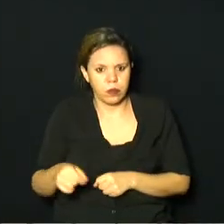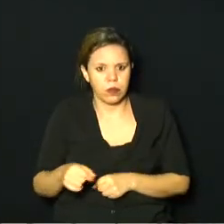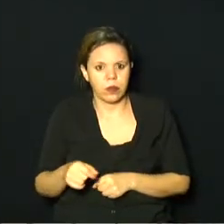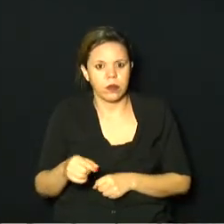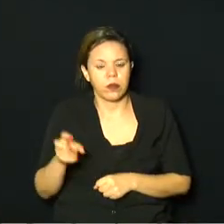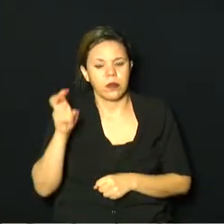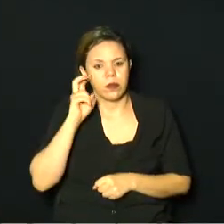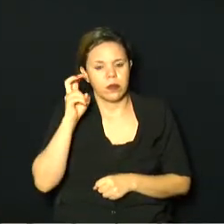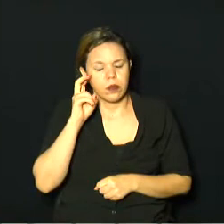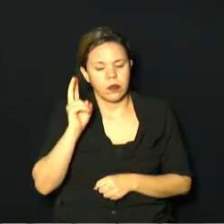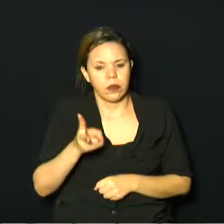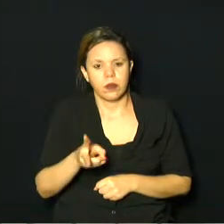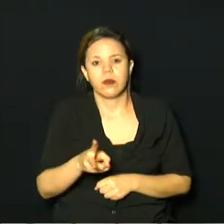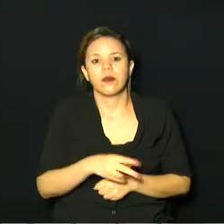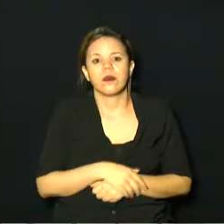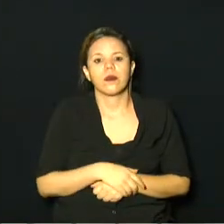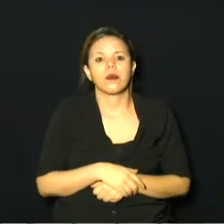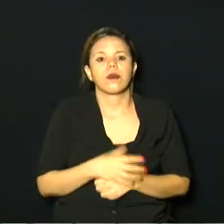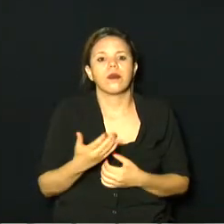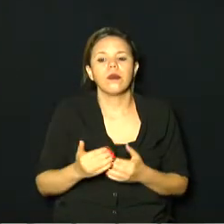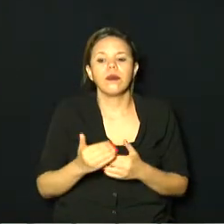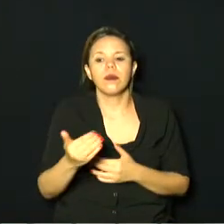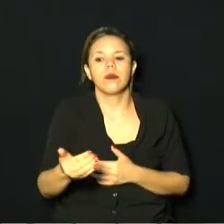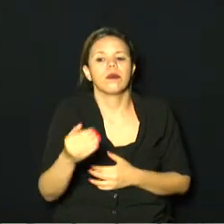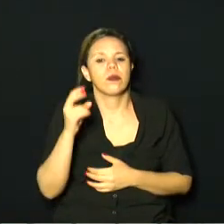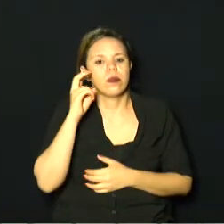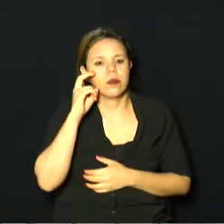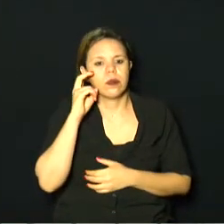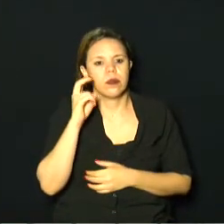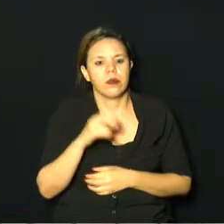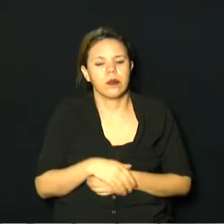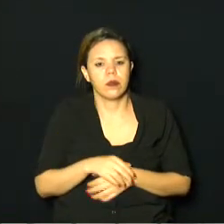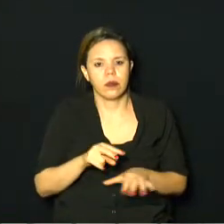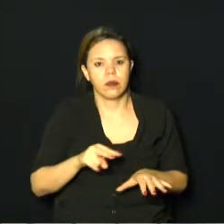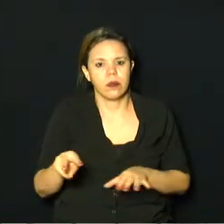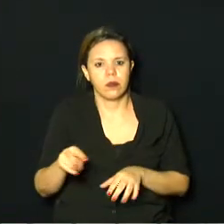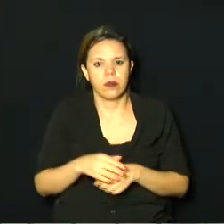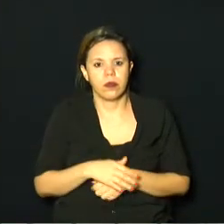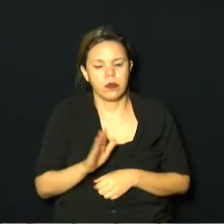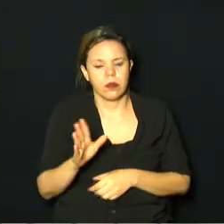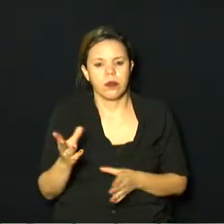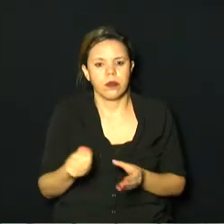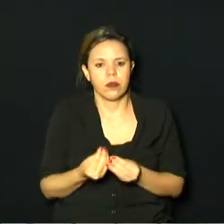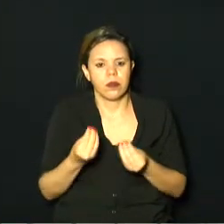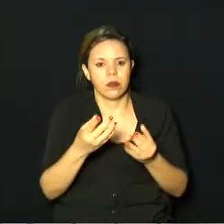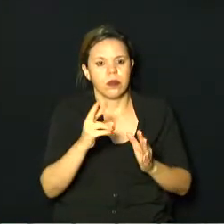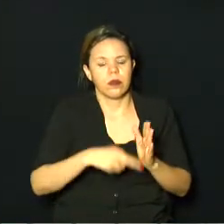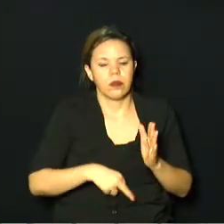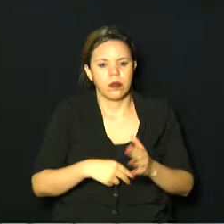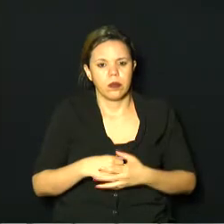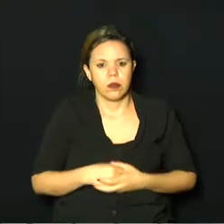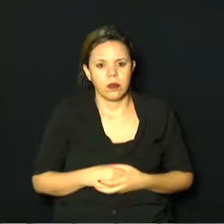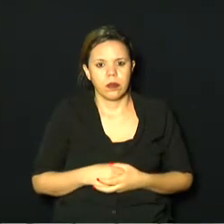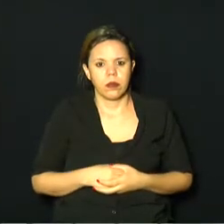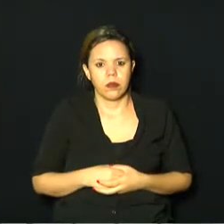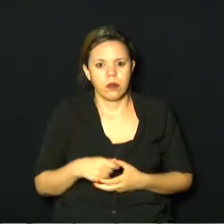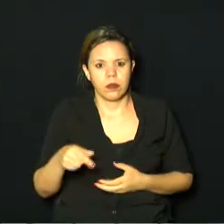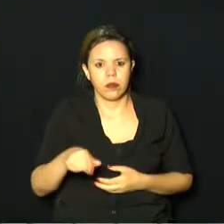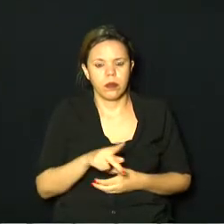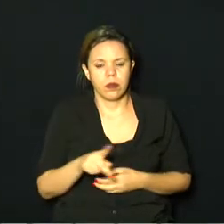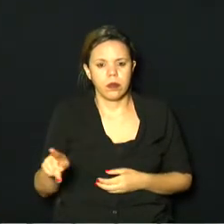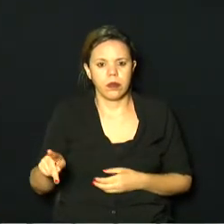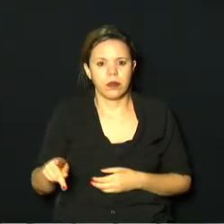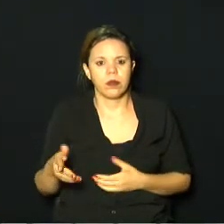as quintas-feiras. Eu quero já na próxima semana já encaminhar um relatório aqui ao presidente